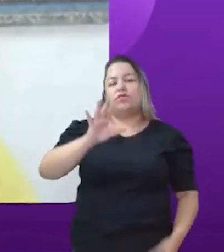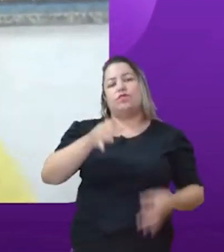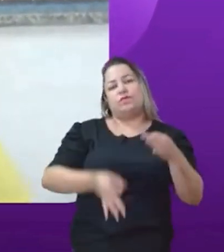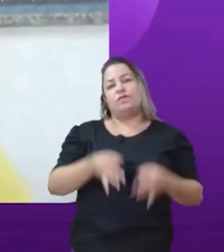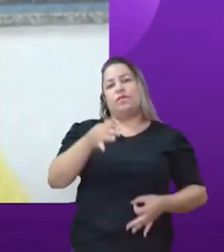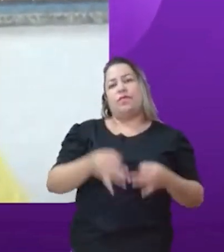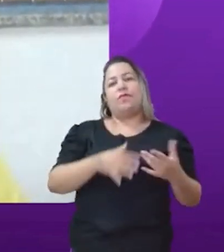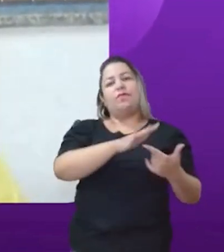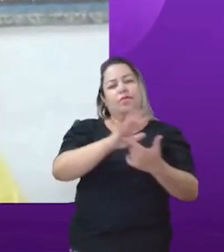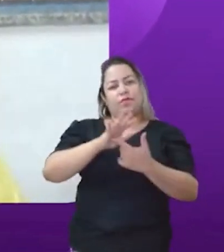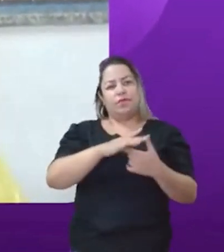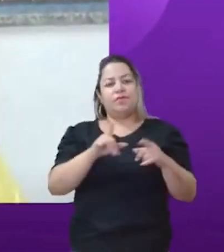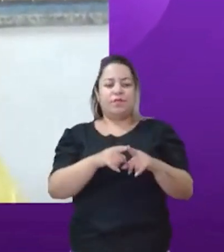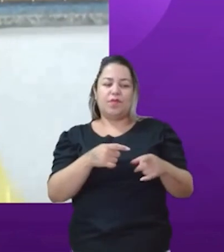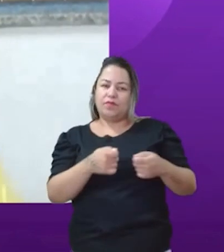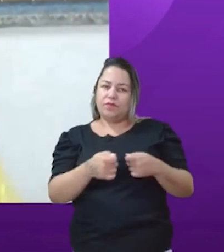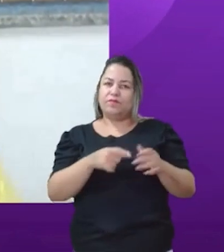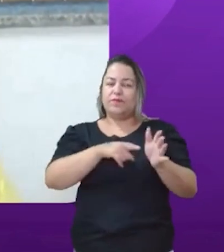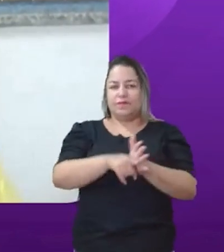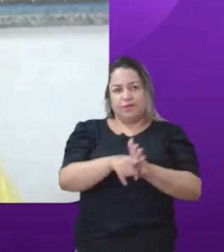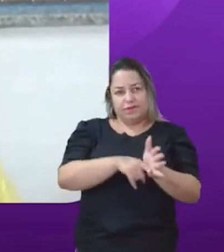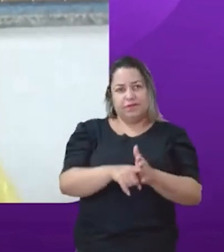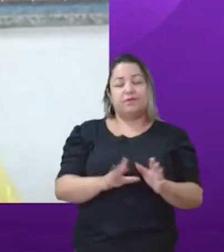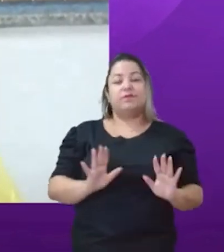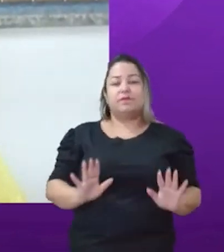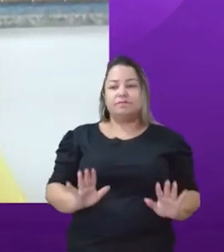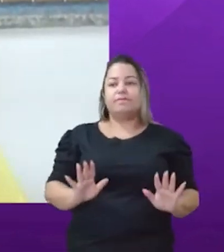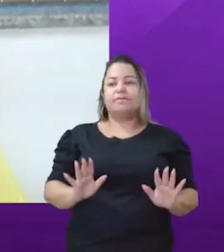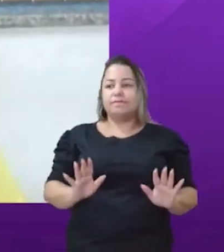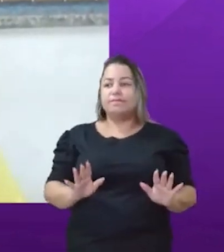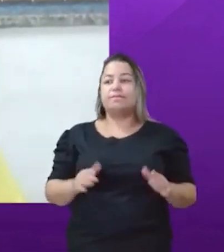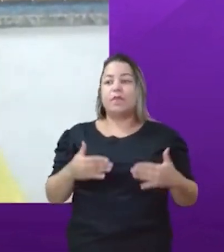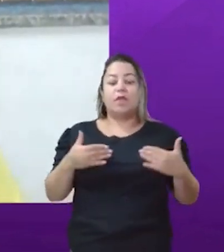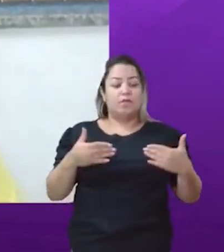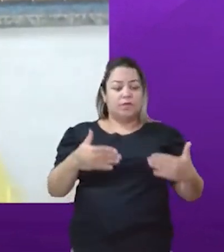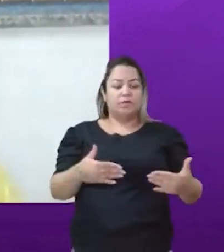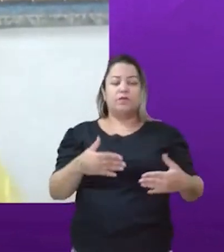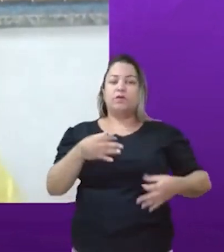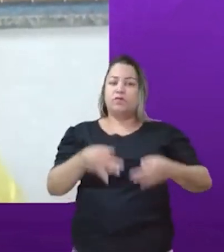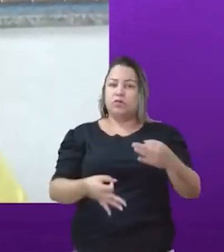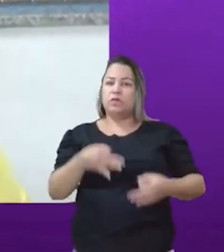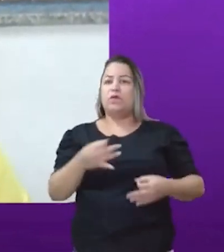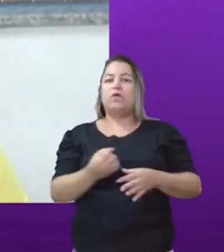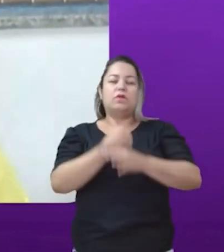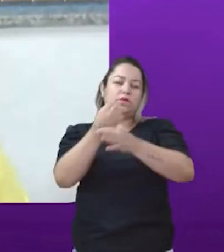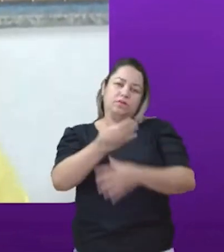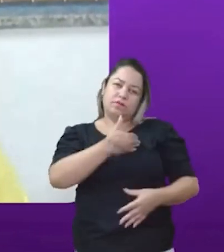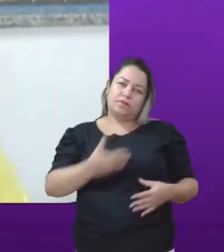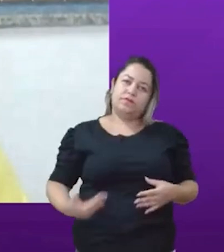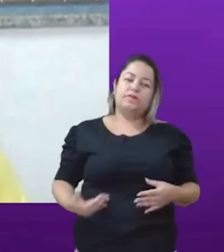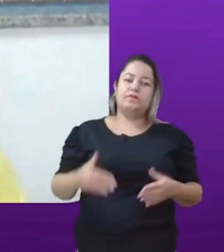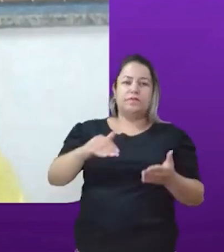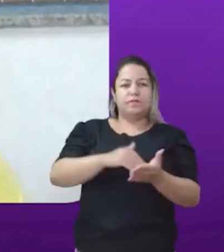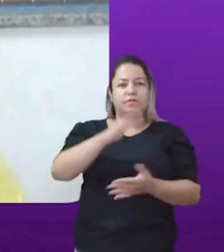pelo Departamento de Monitoramento e Fiscalização, e ao Ministério da Justiça e Segurança Pública, por meio da Secretaria